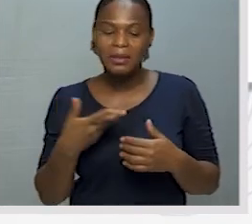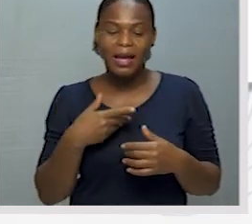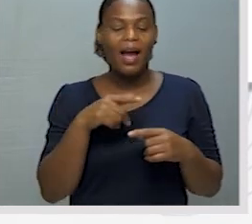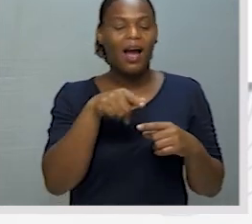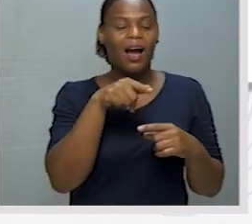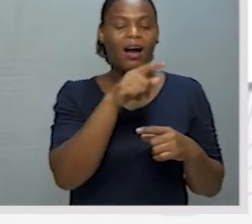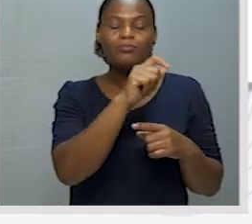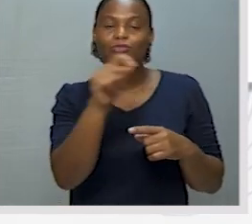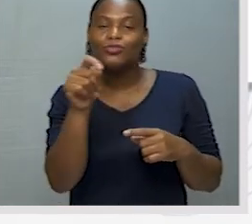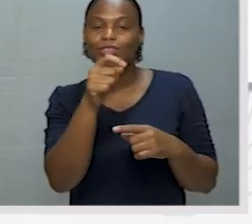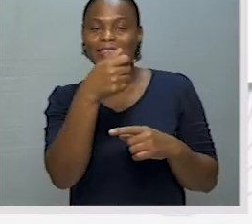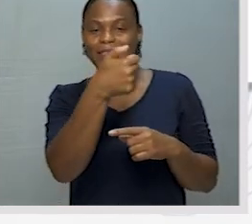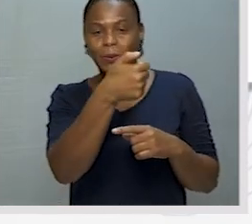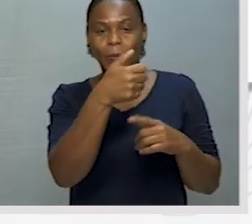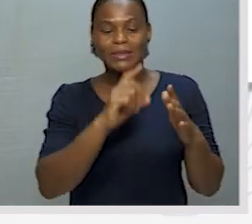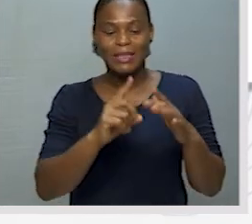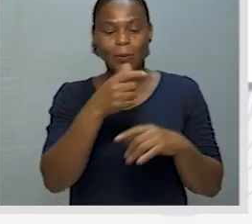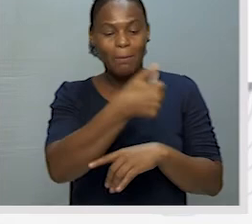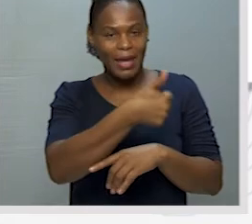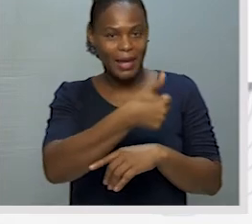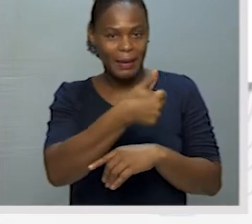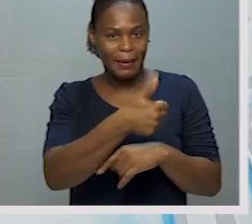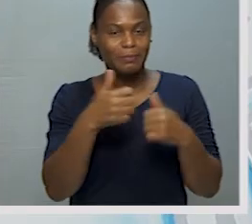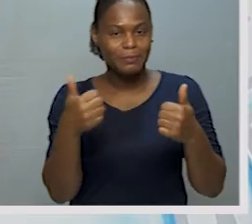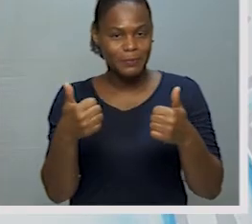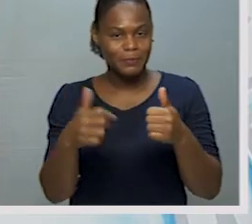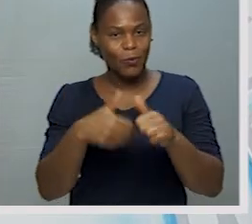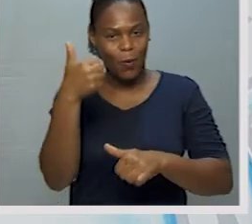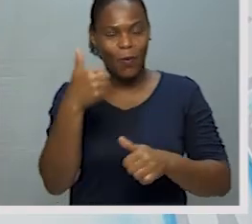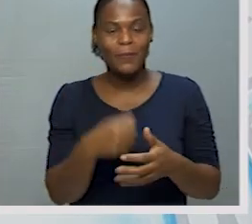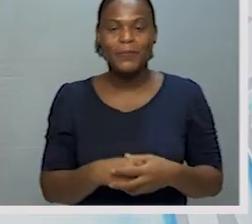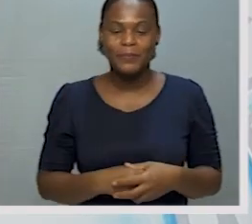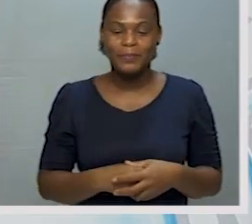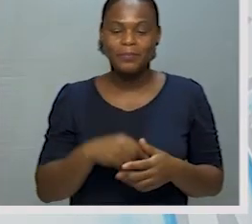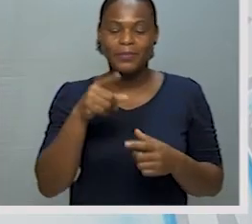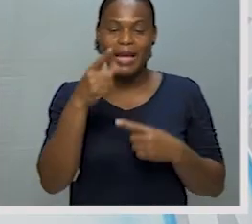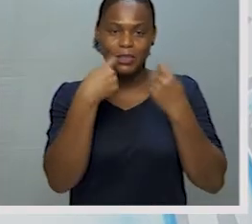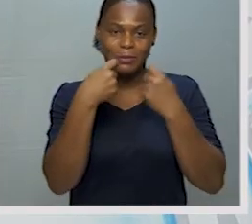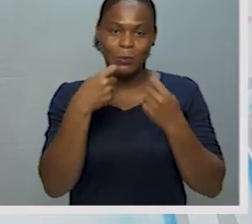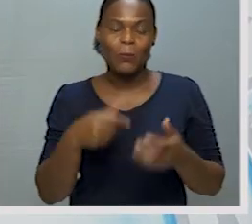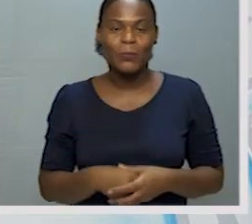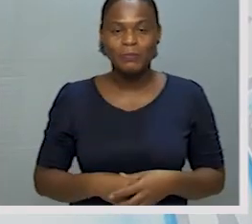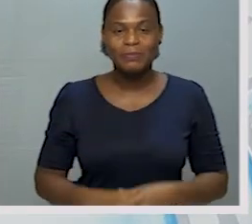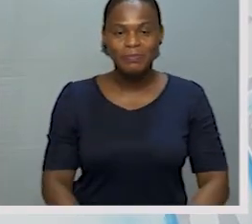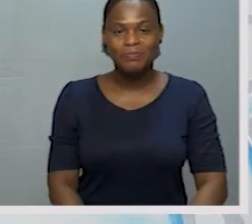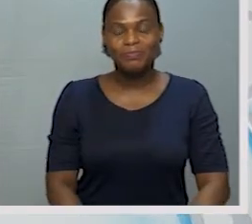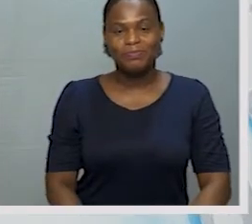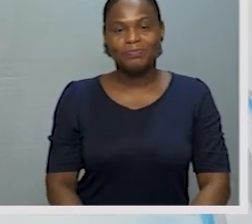opção B, 5/6. É a opção correta desta